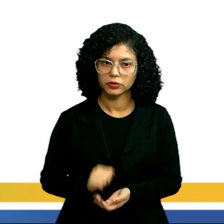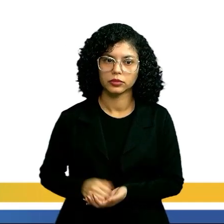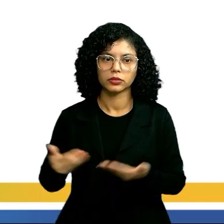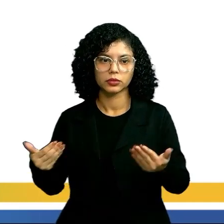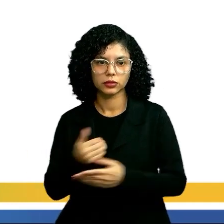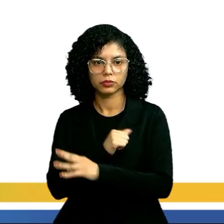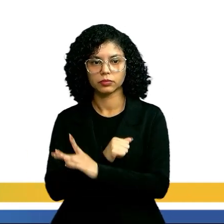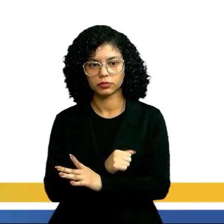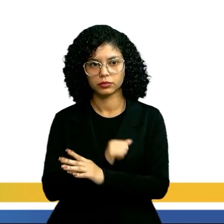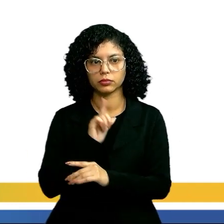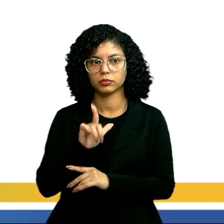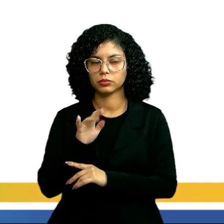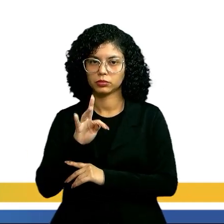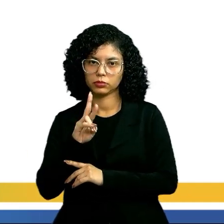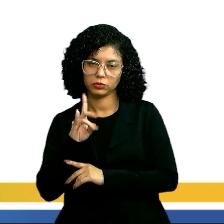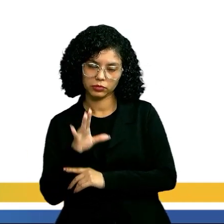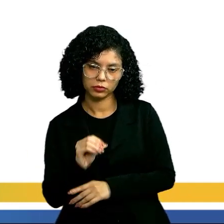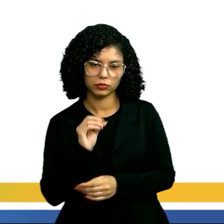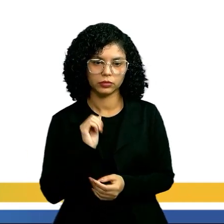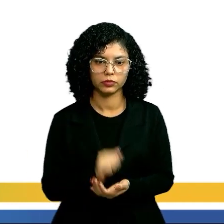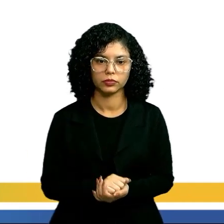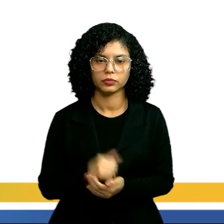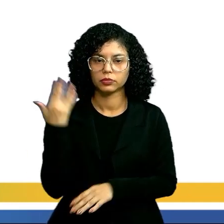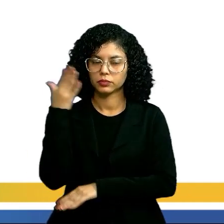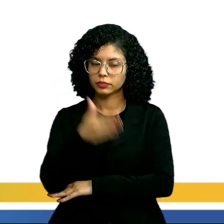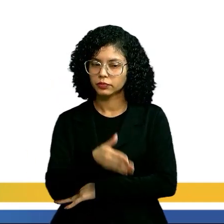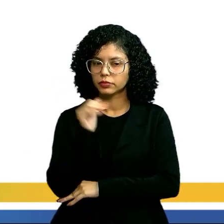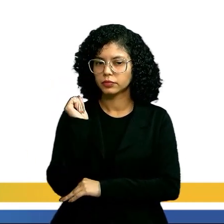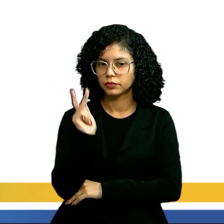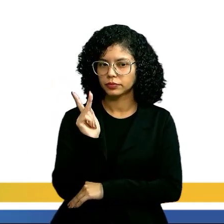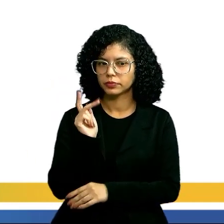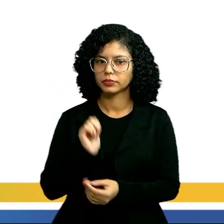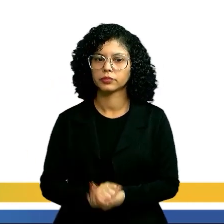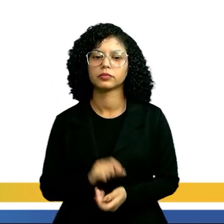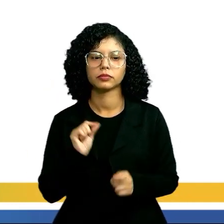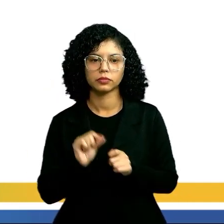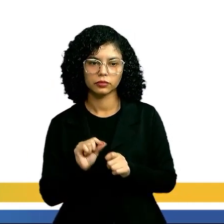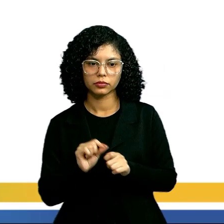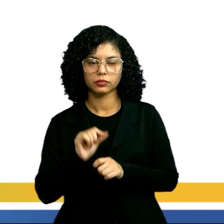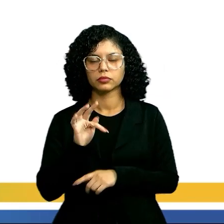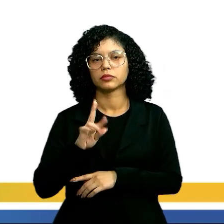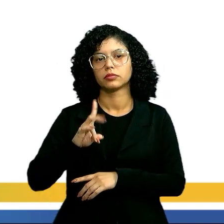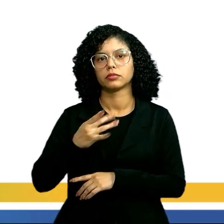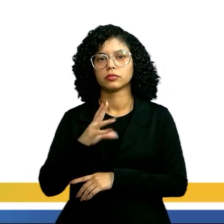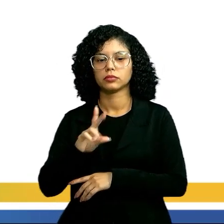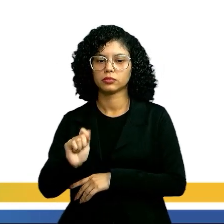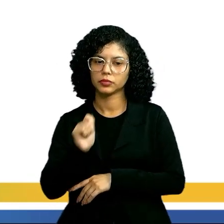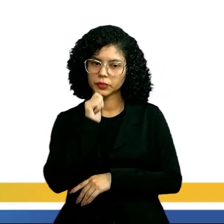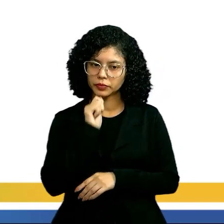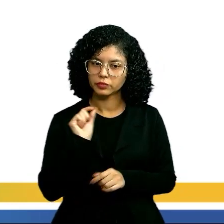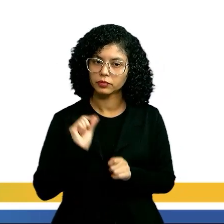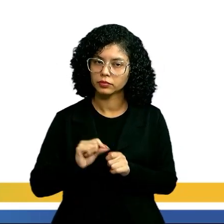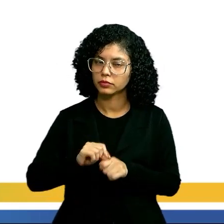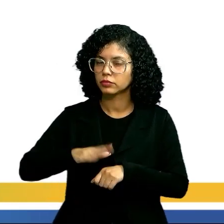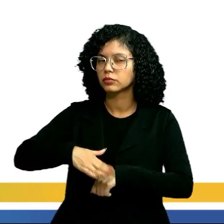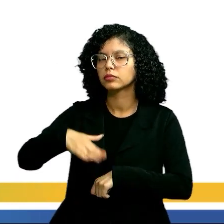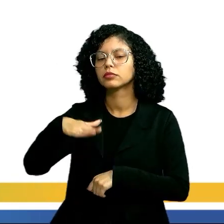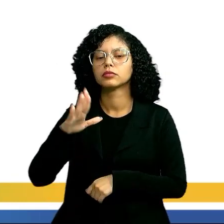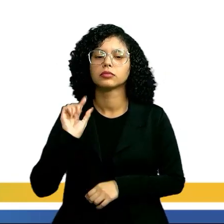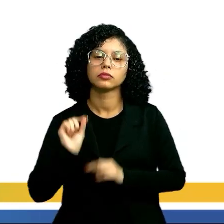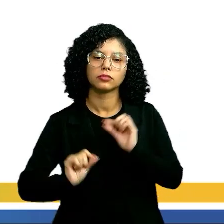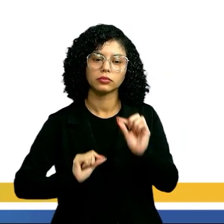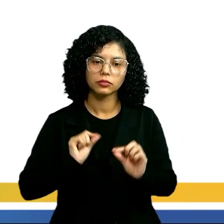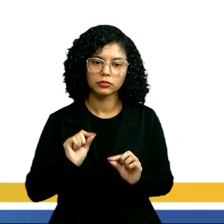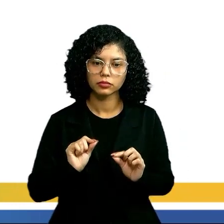ele é produzido diretamente, ok? Então, essa é a fermentação. Quem que mais realiza